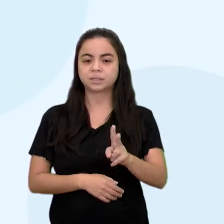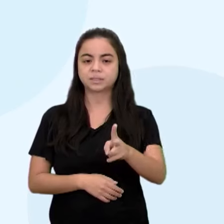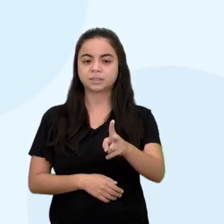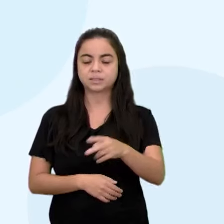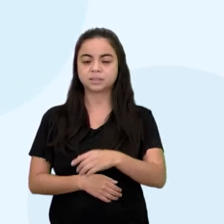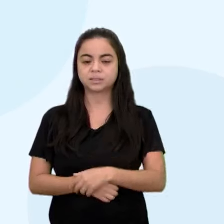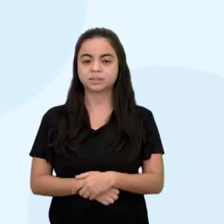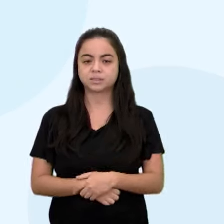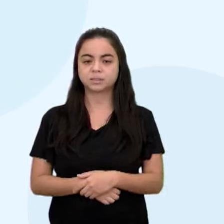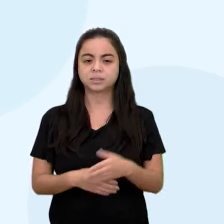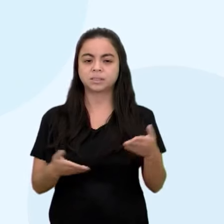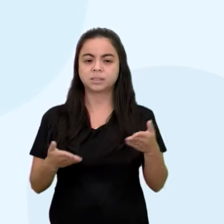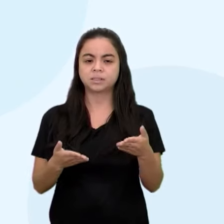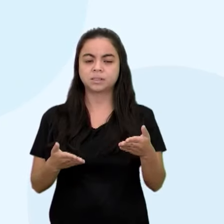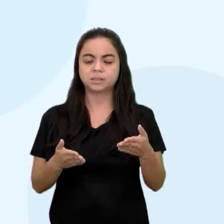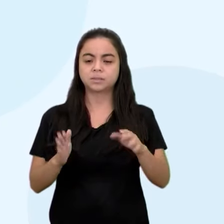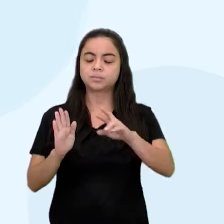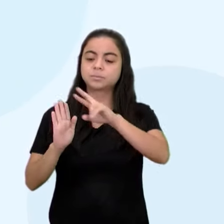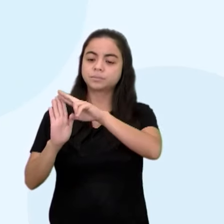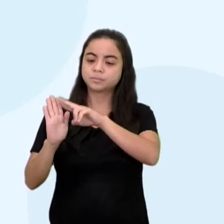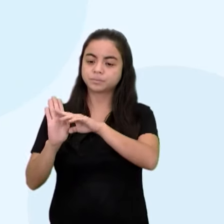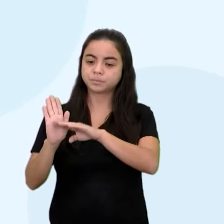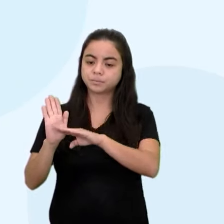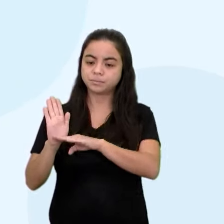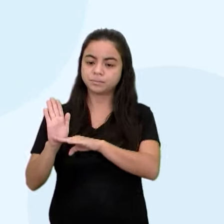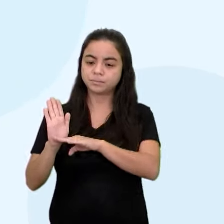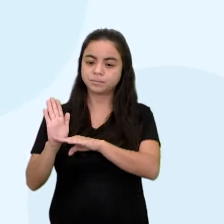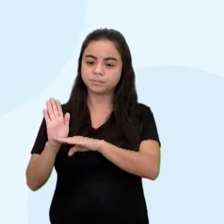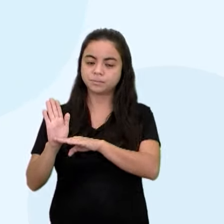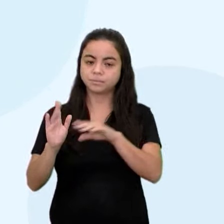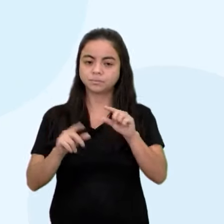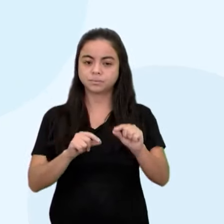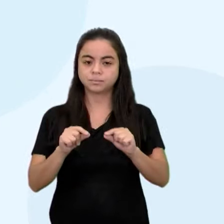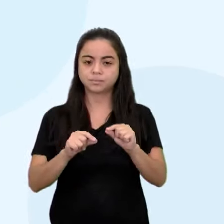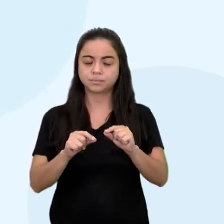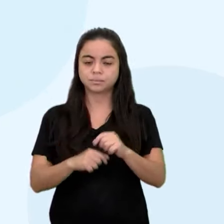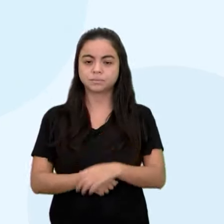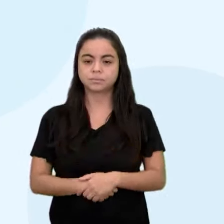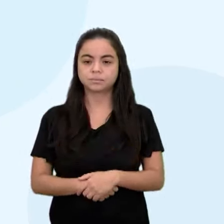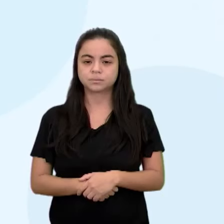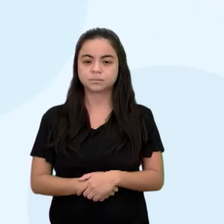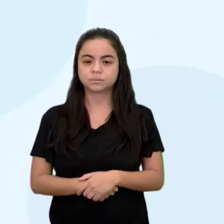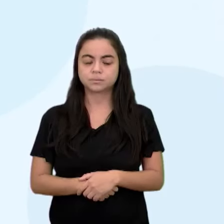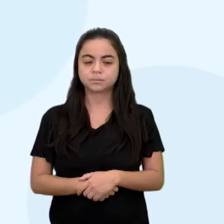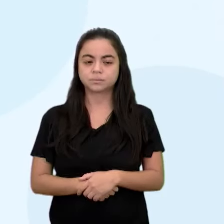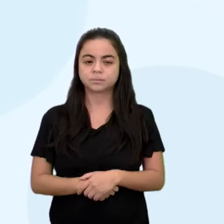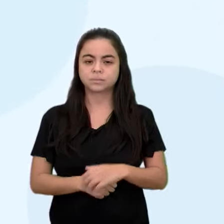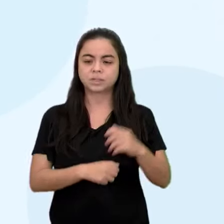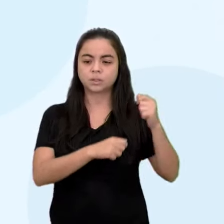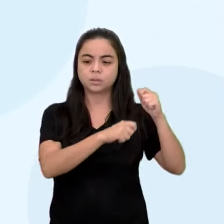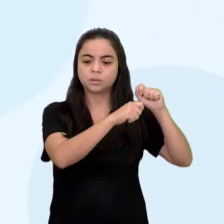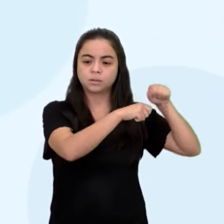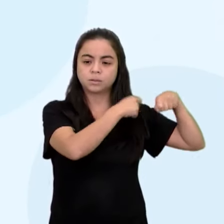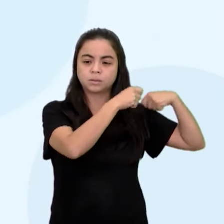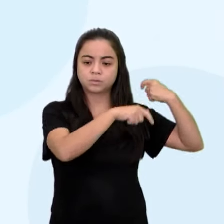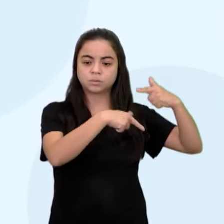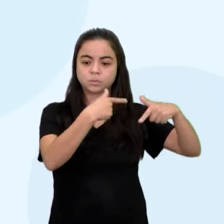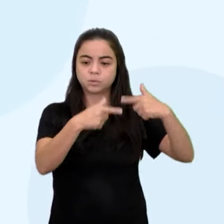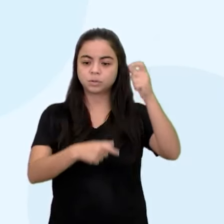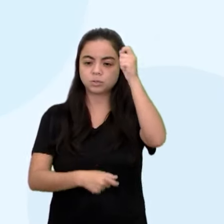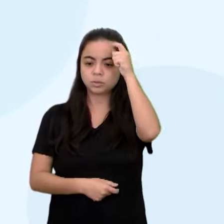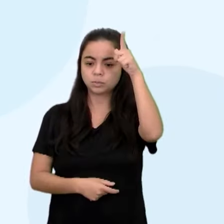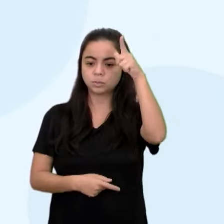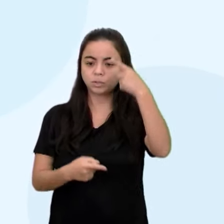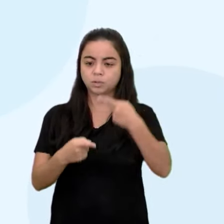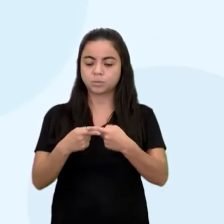acordo, essas definições que eu trouxe, né, elas são de acordo com a antropologia cultural, tá? Porque